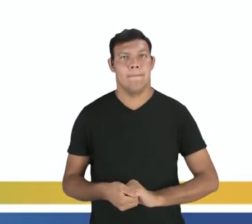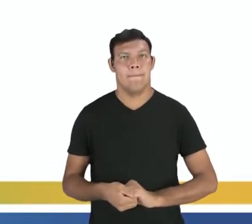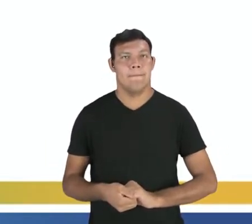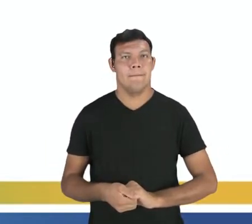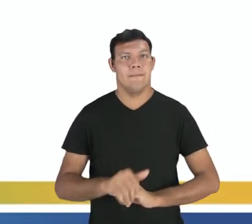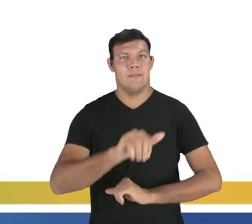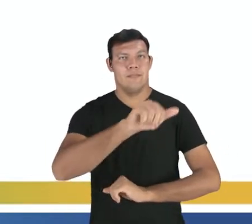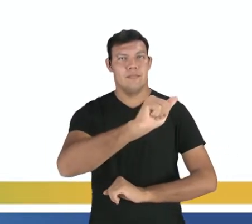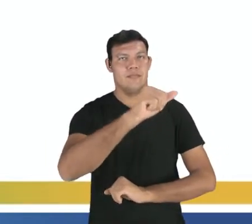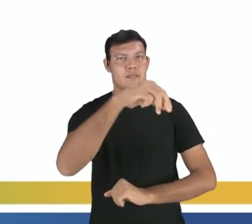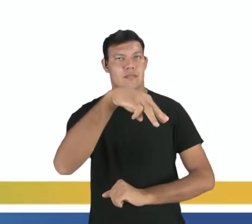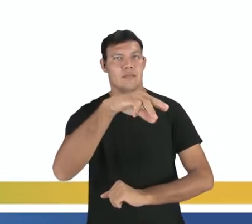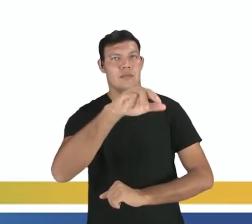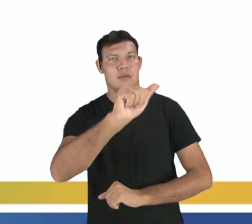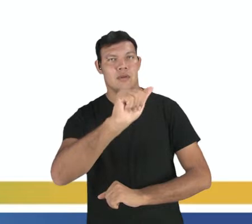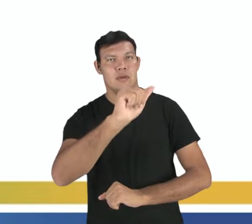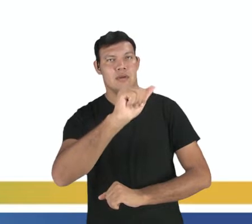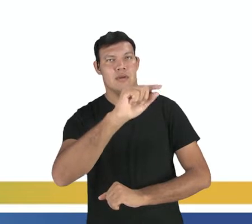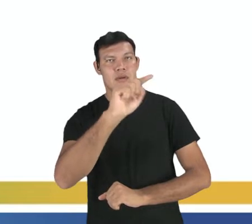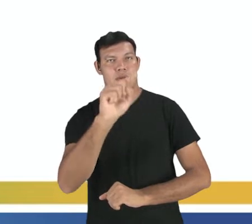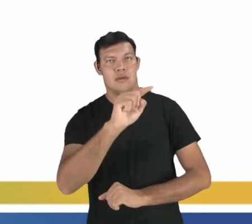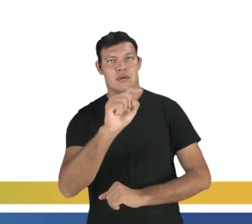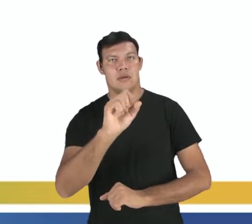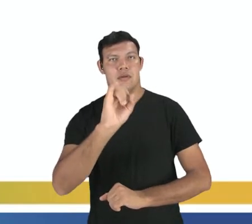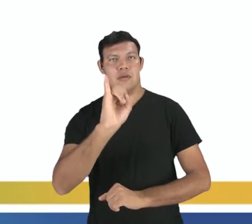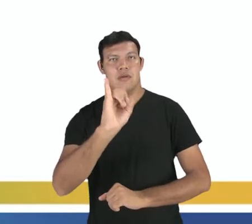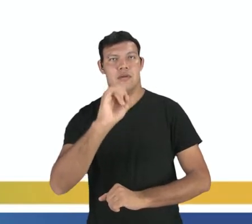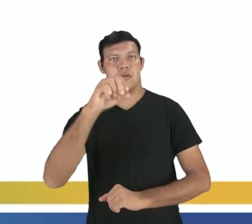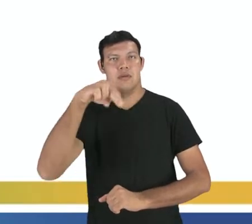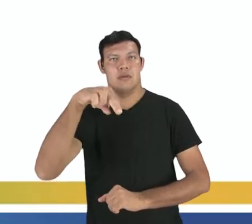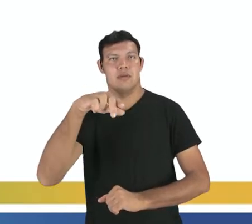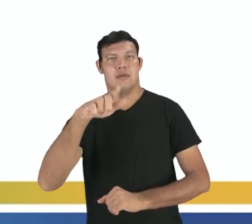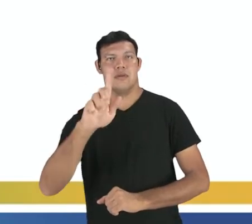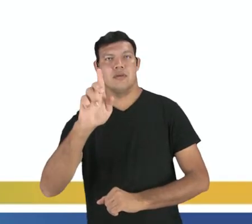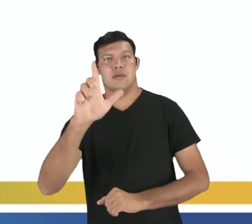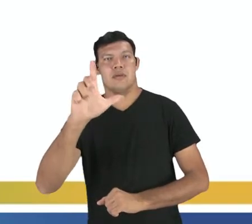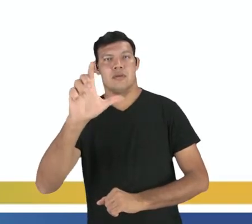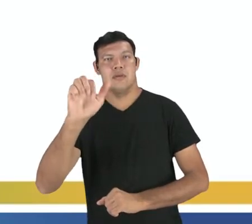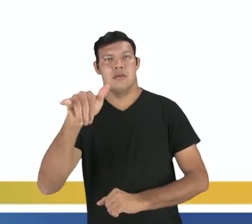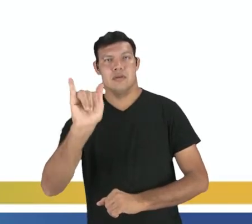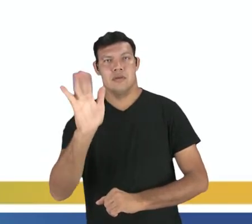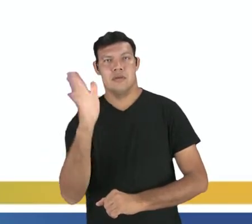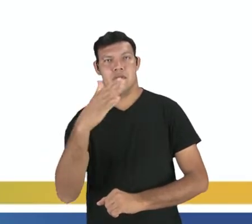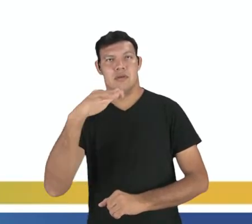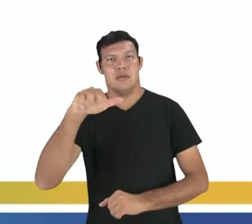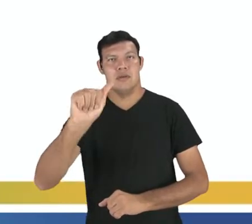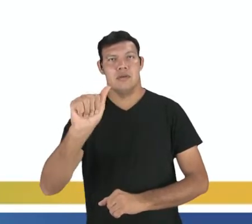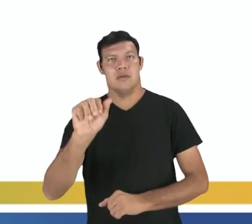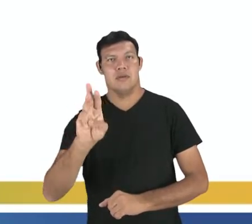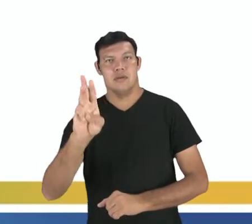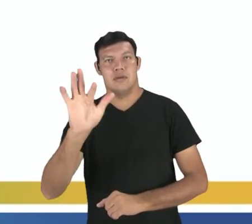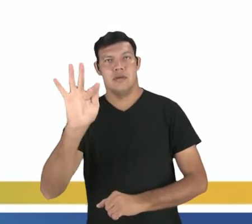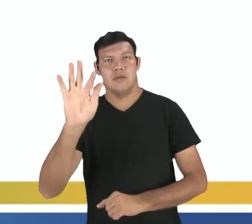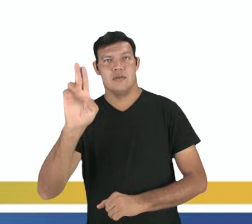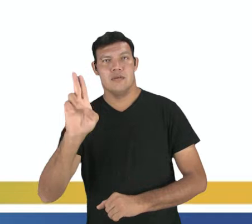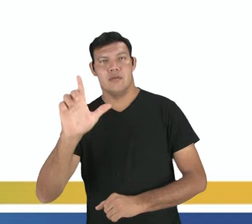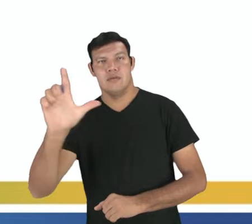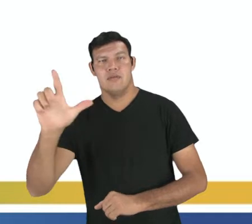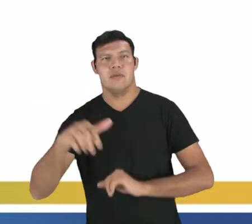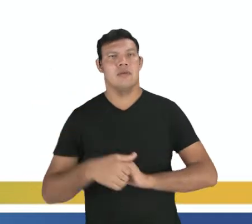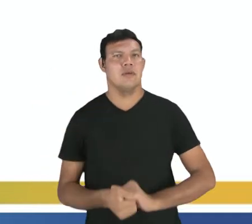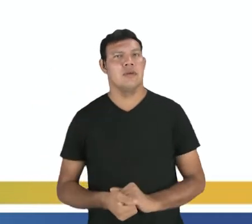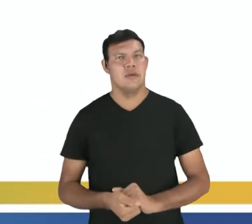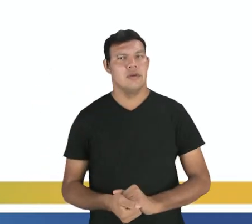amazingly awful. E aí são palavras com significados opostos. É incrivelmente